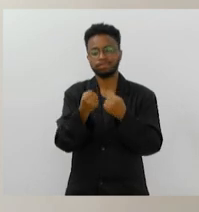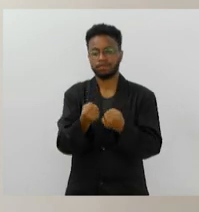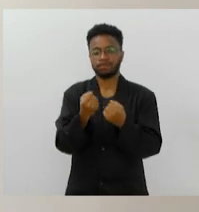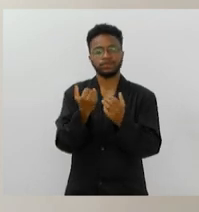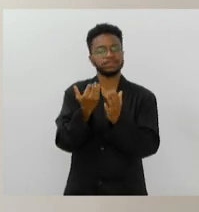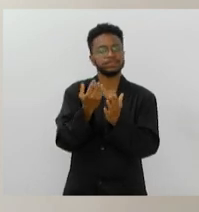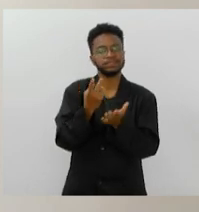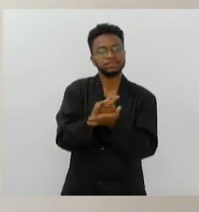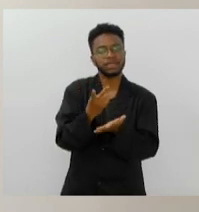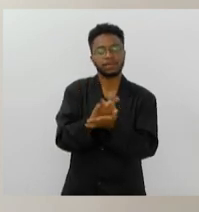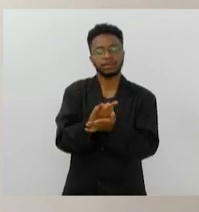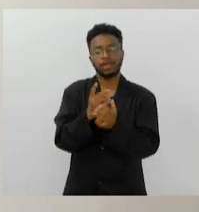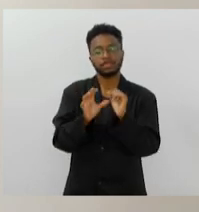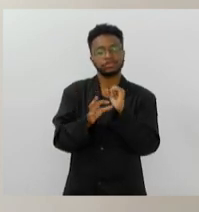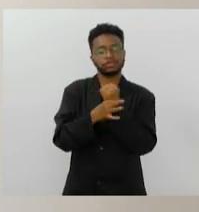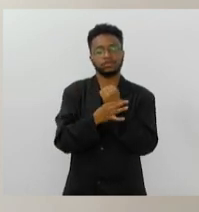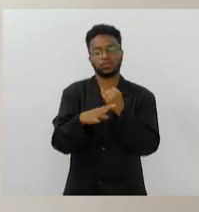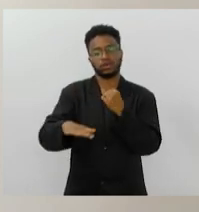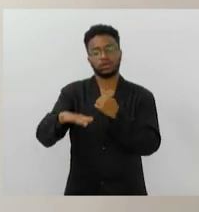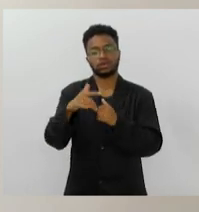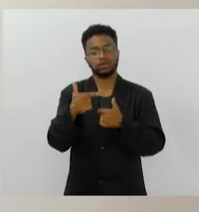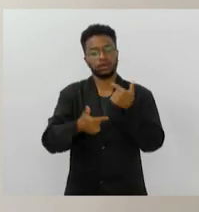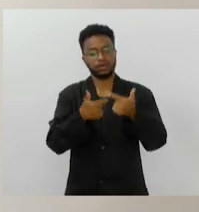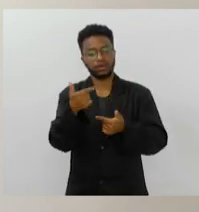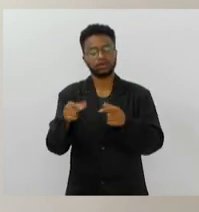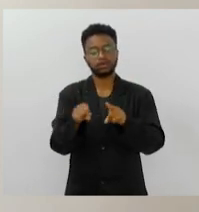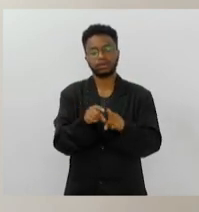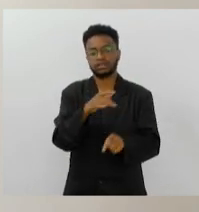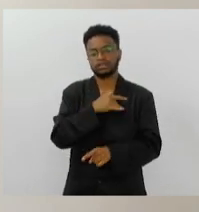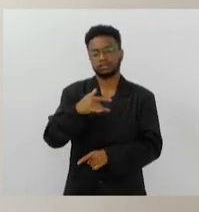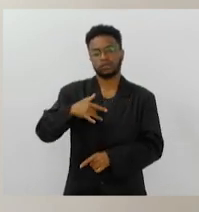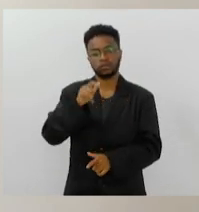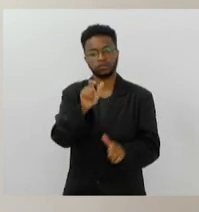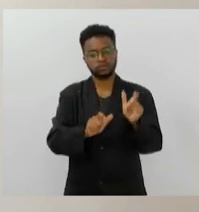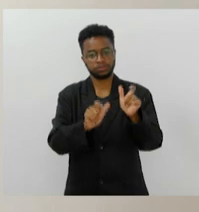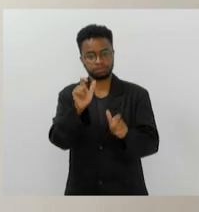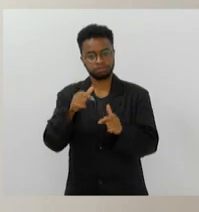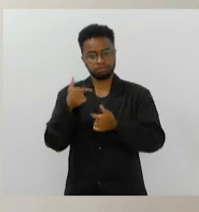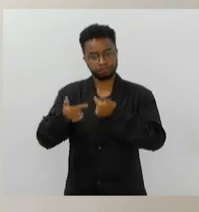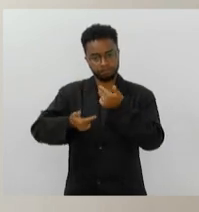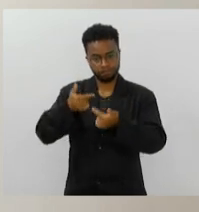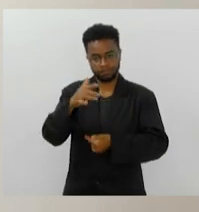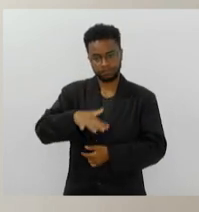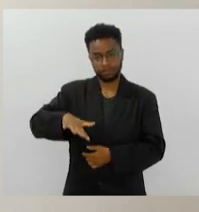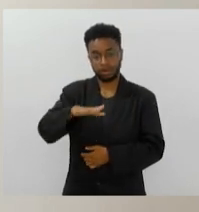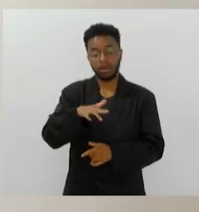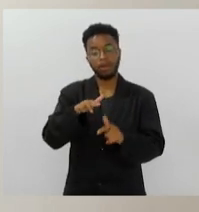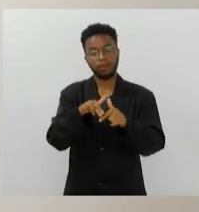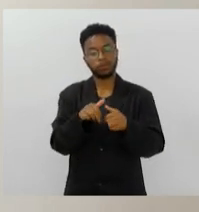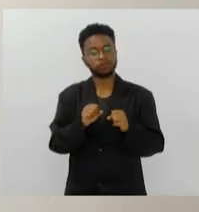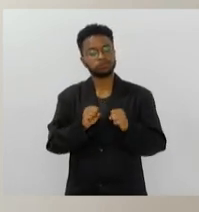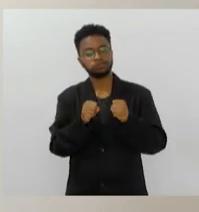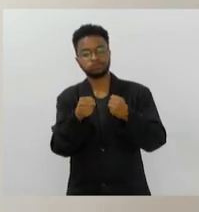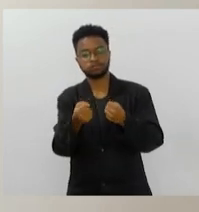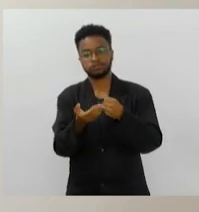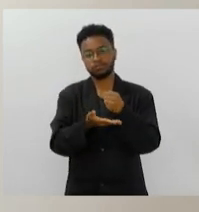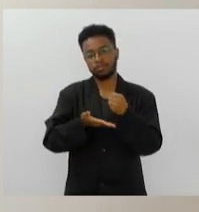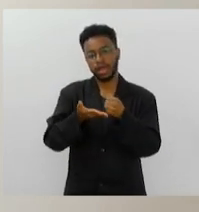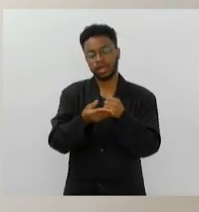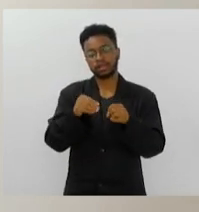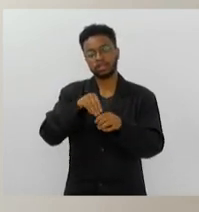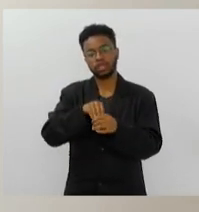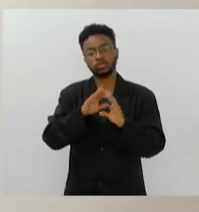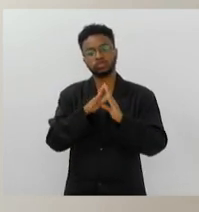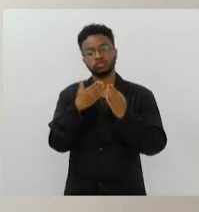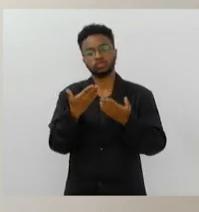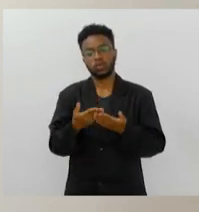da segurança no trabalho e da saúde dos trabalhadores e das trabalhadoras por meio da atuação na base, nas escolas do